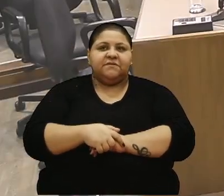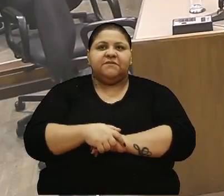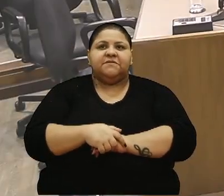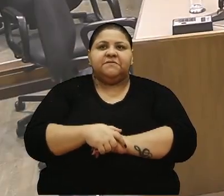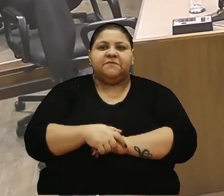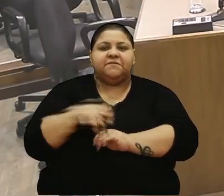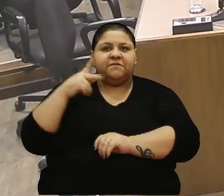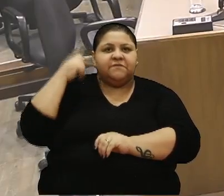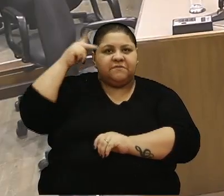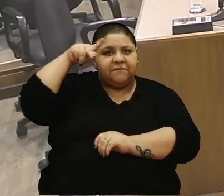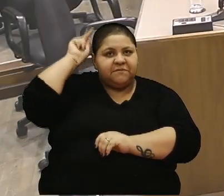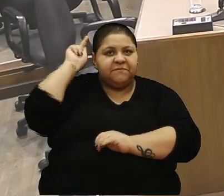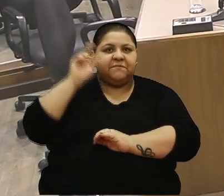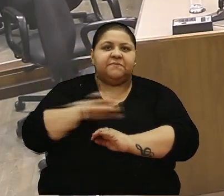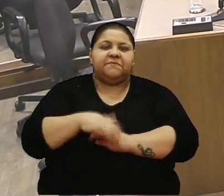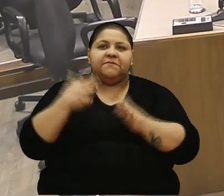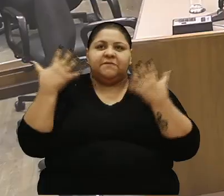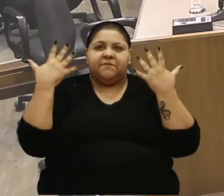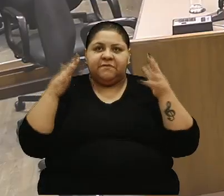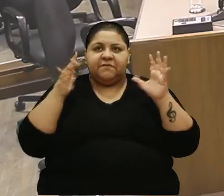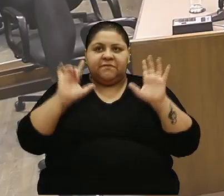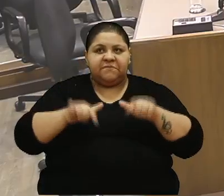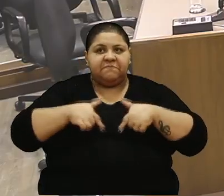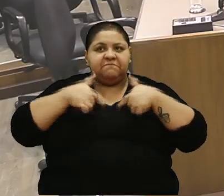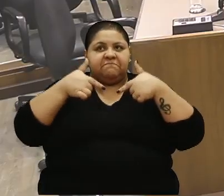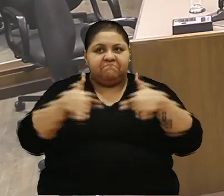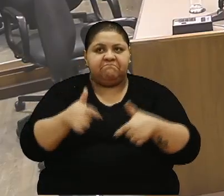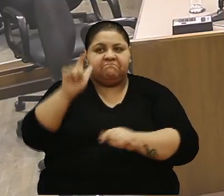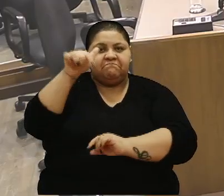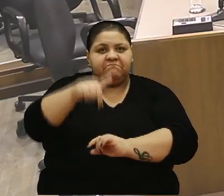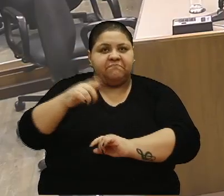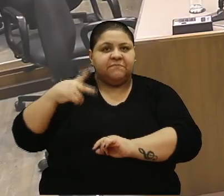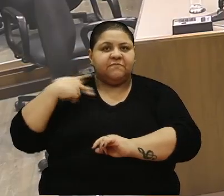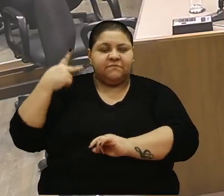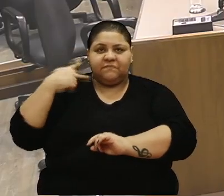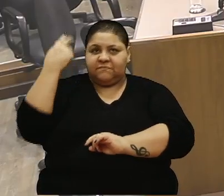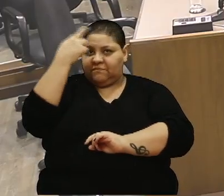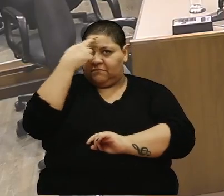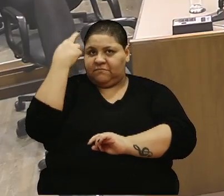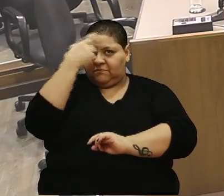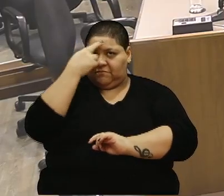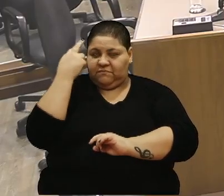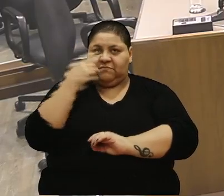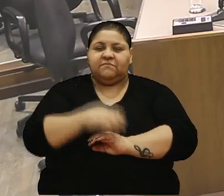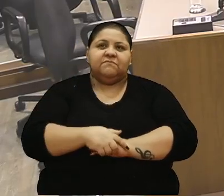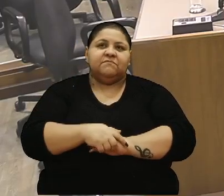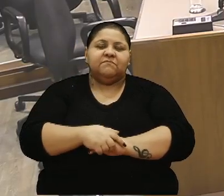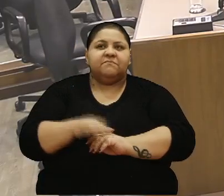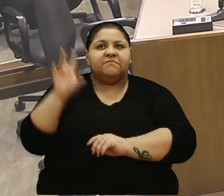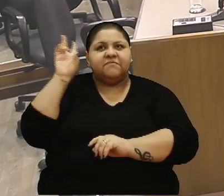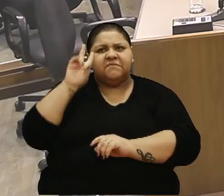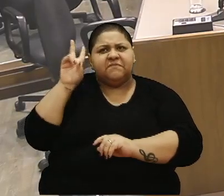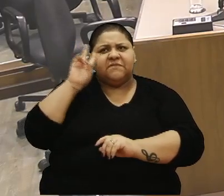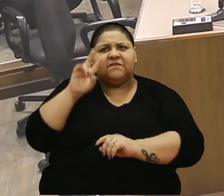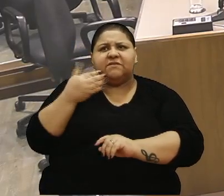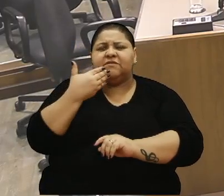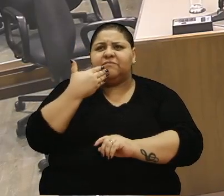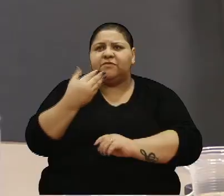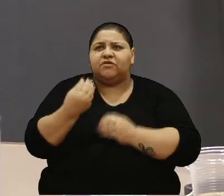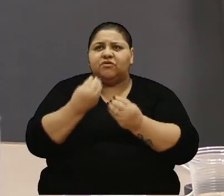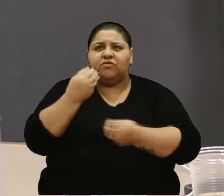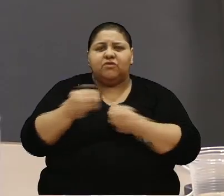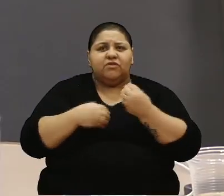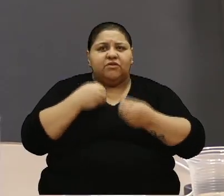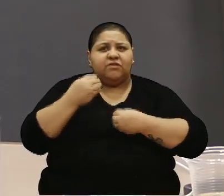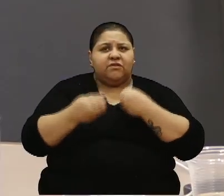Iago. Parabéns por tomar essa atitude aqui, vereador Rafa. E, né, lembro que o senhor também me pediu como é que eu estava, não